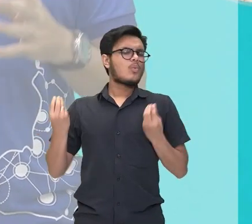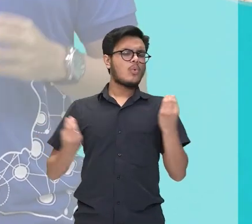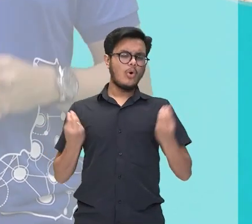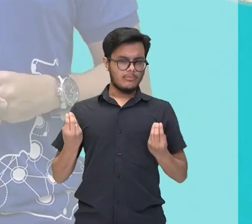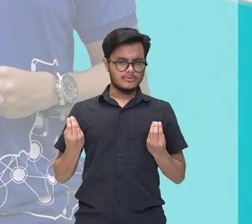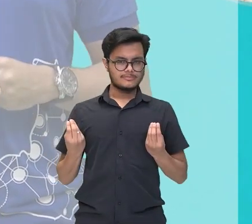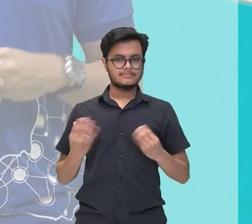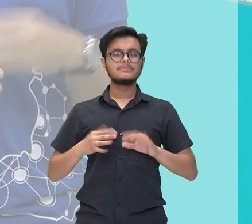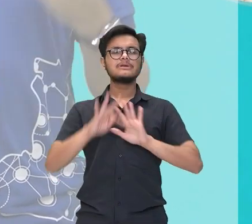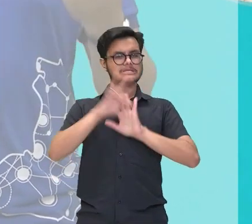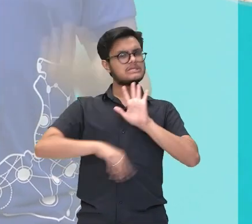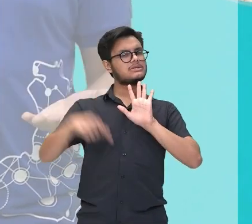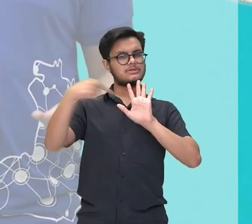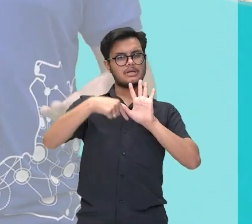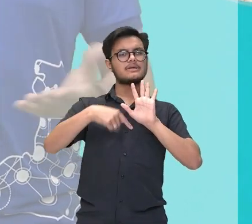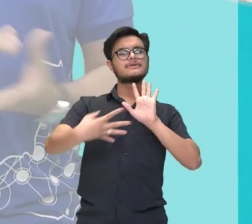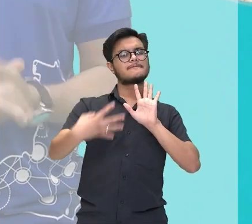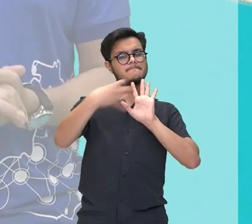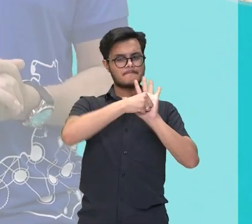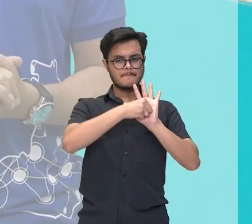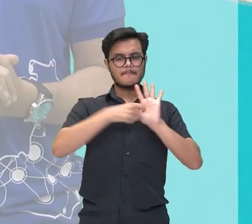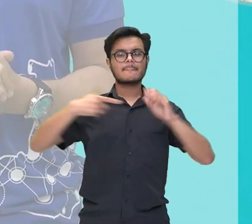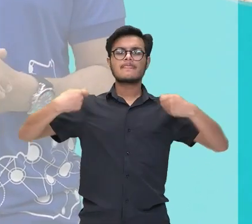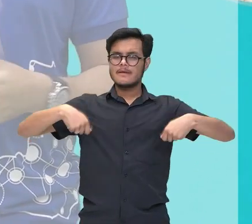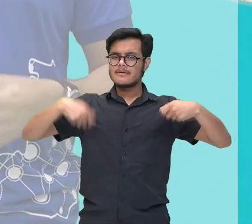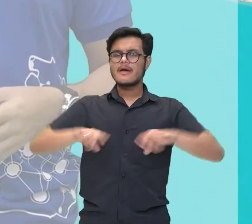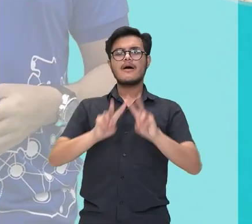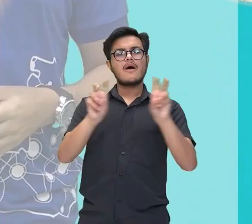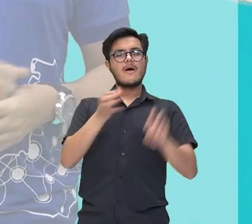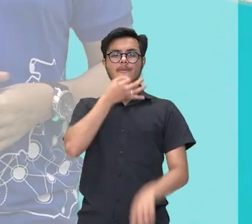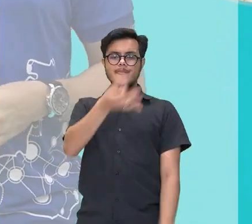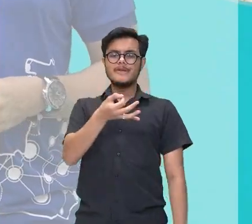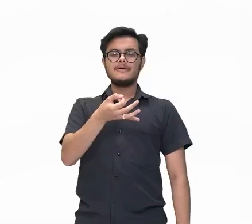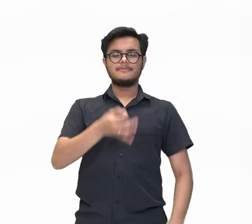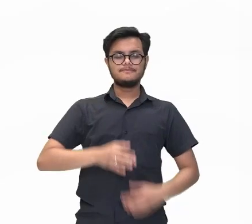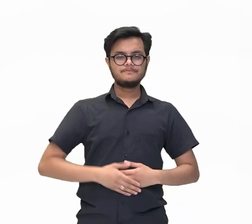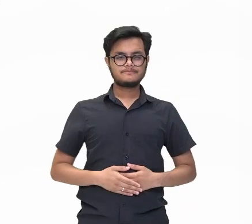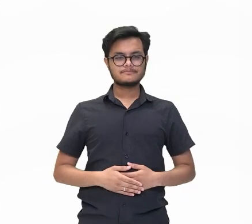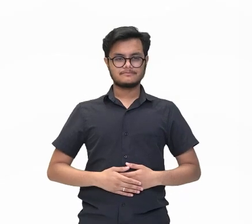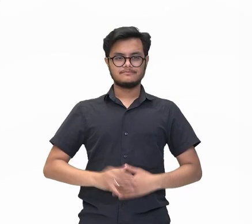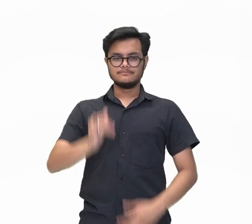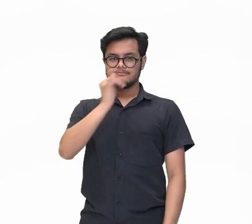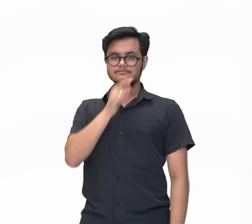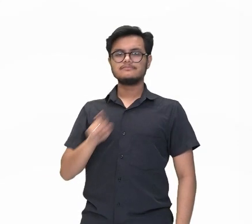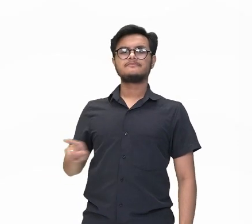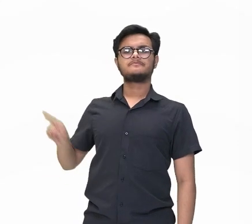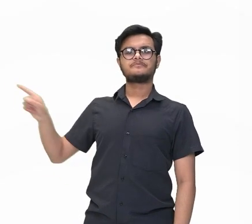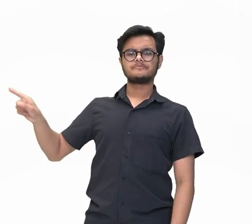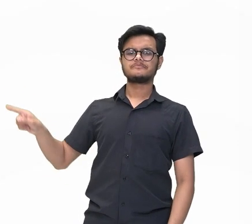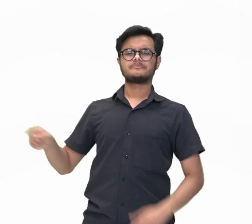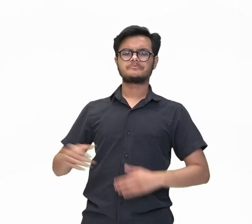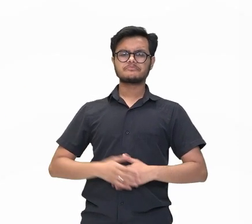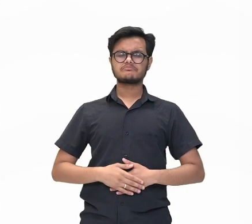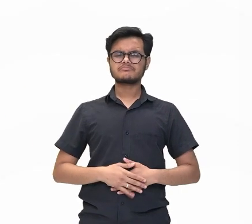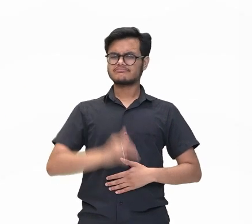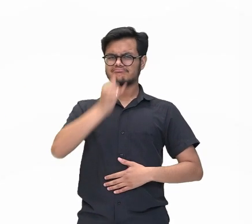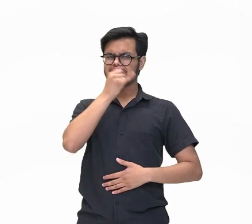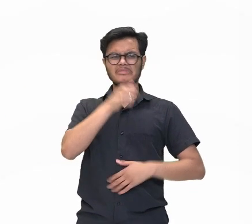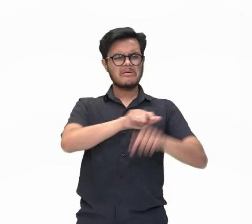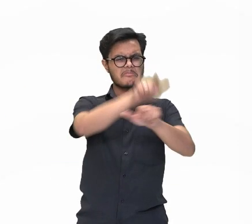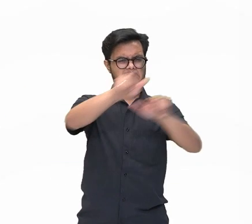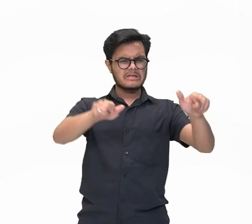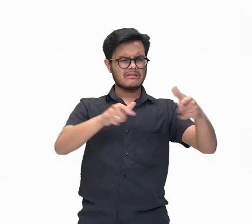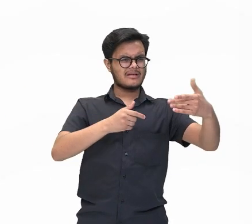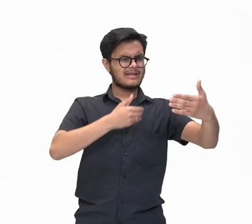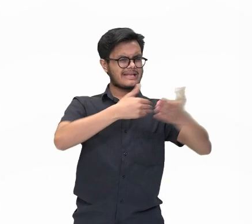e aí ter o meu argumento sobre uma determinada opinião. Vejamos o exemplo. Ninguém deixaria qualquer